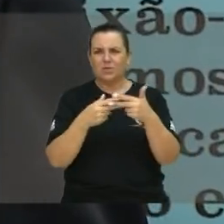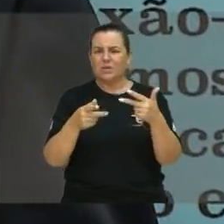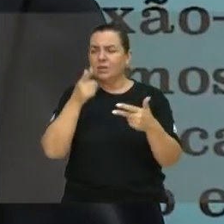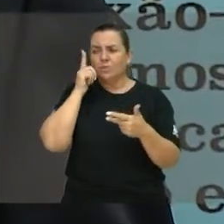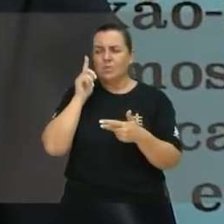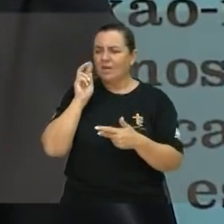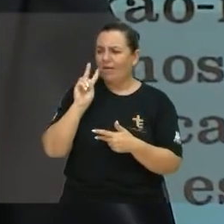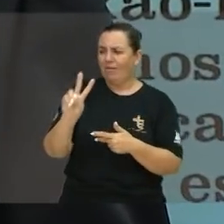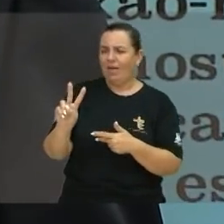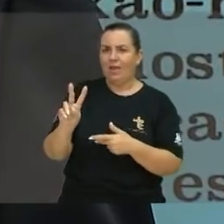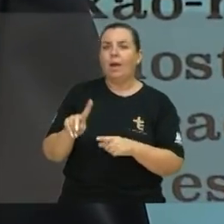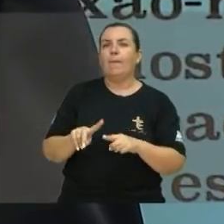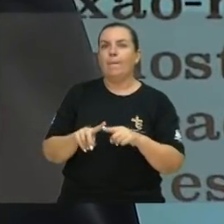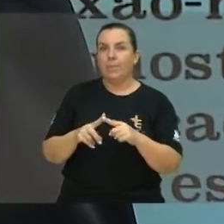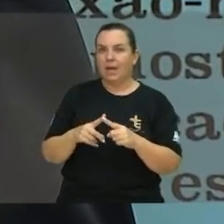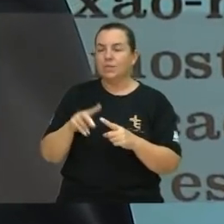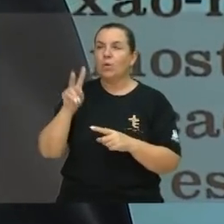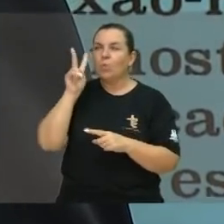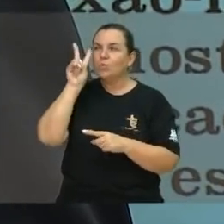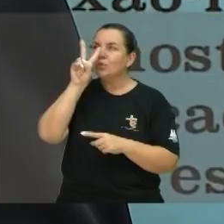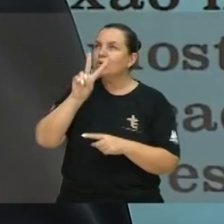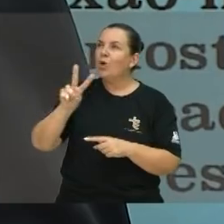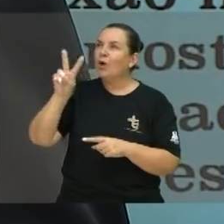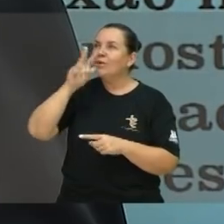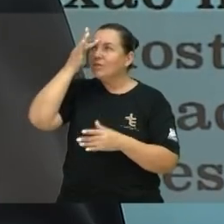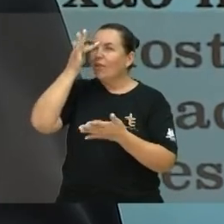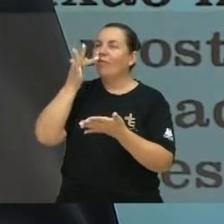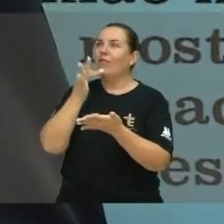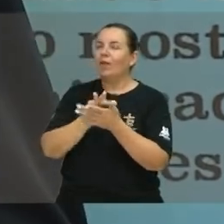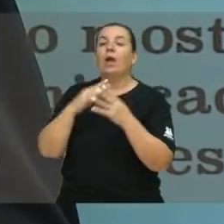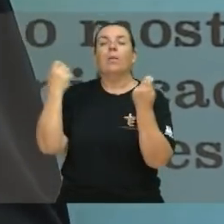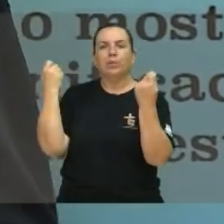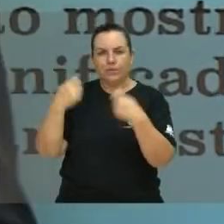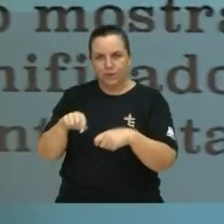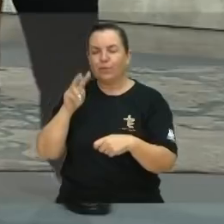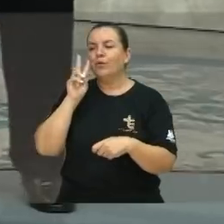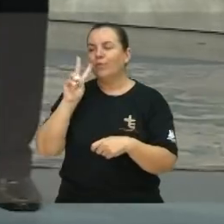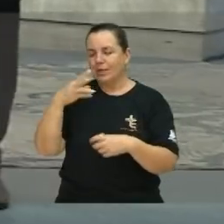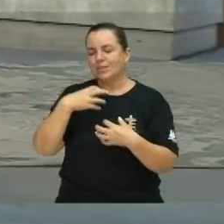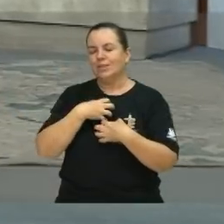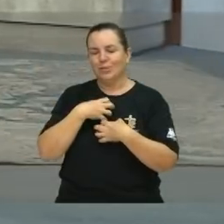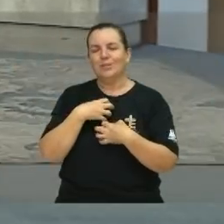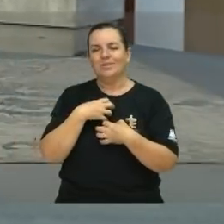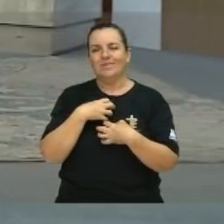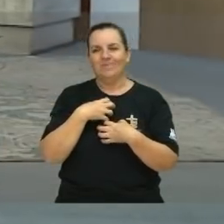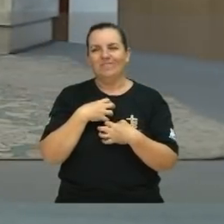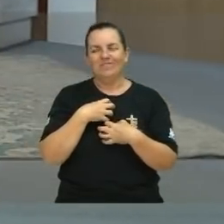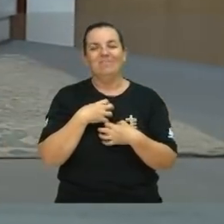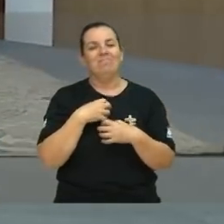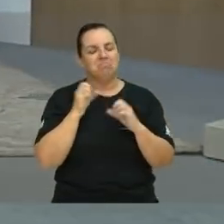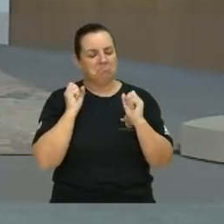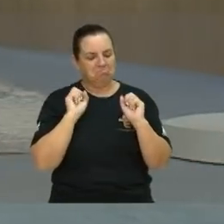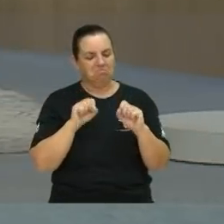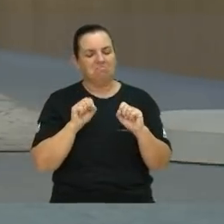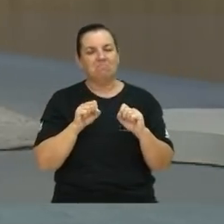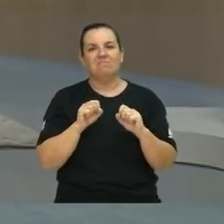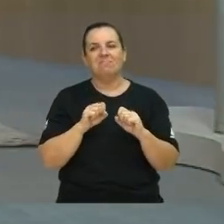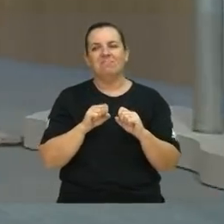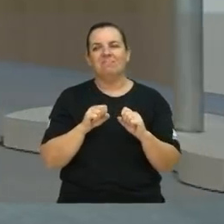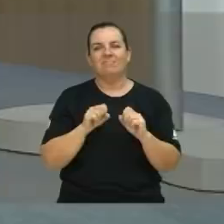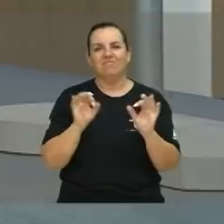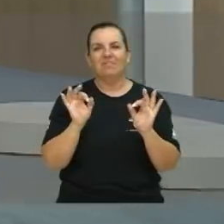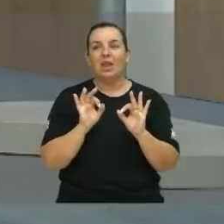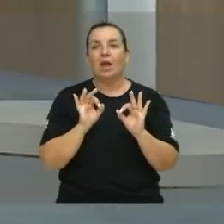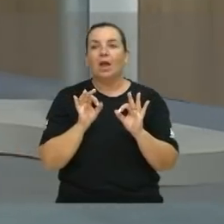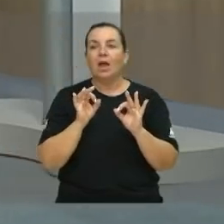mas que com os olhos da fé é possível sim vislumbrar ótimo e